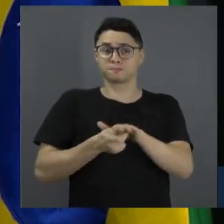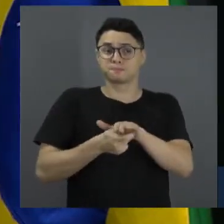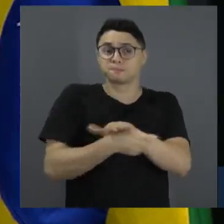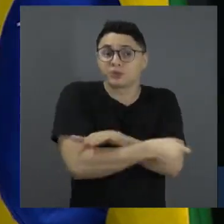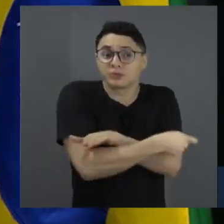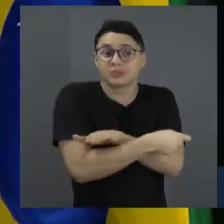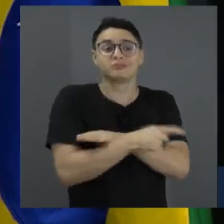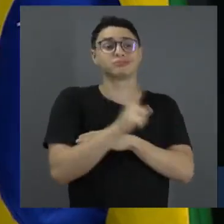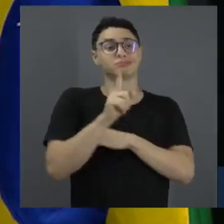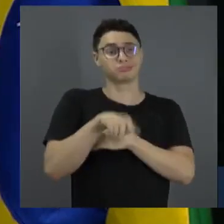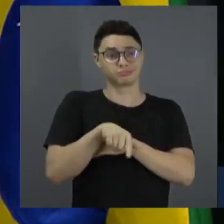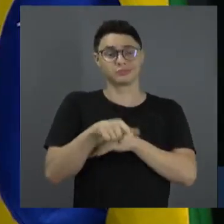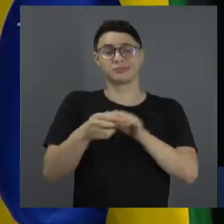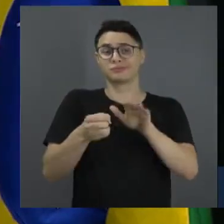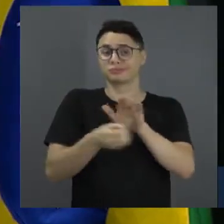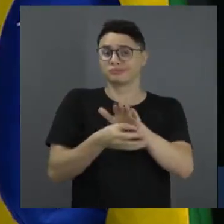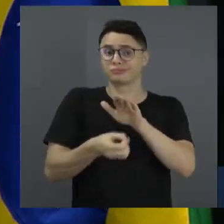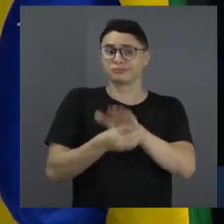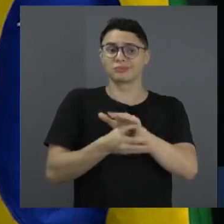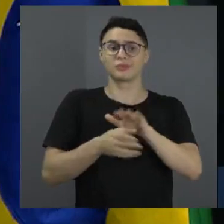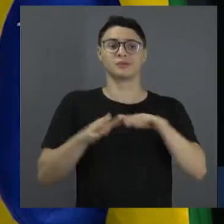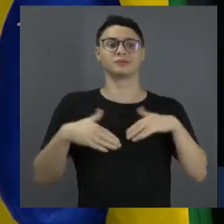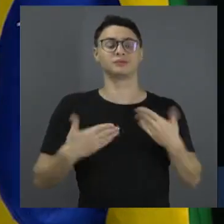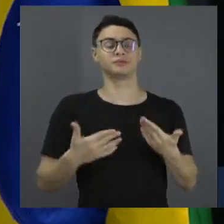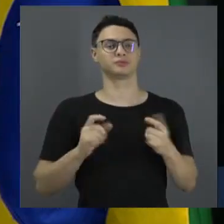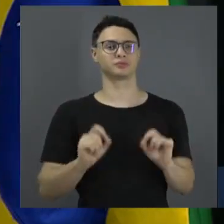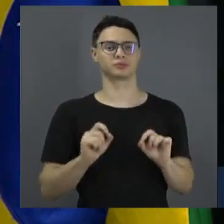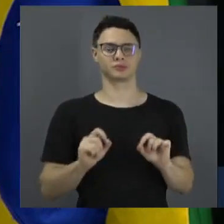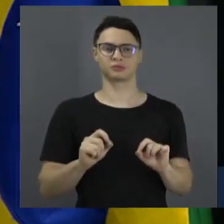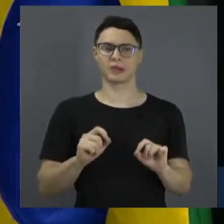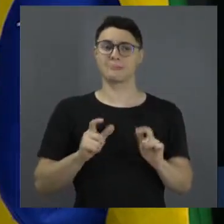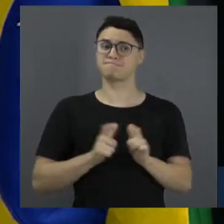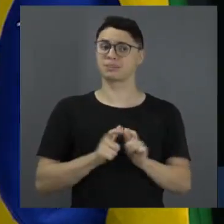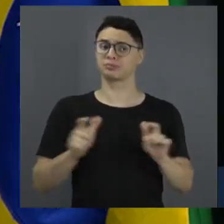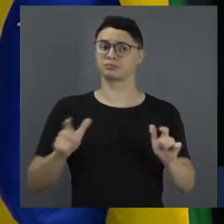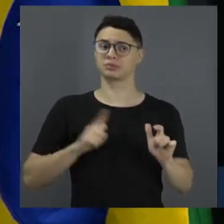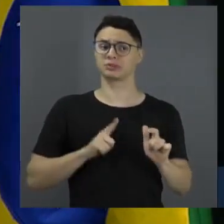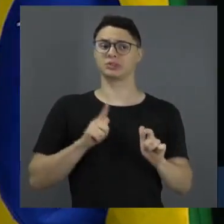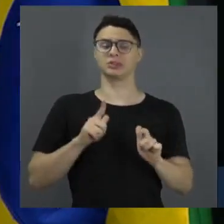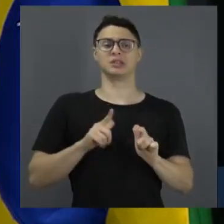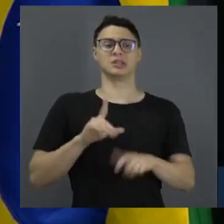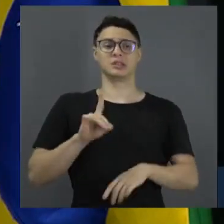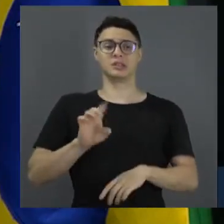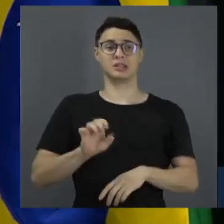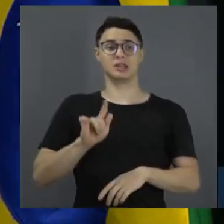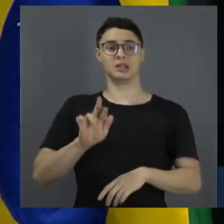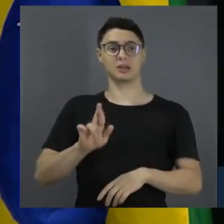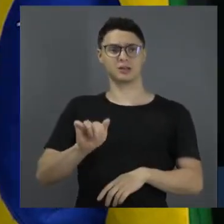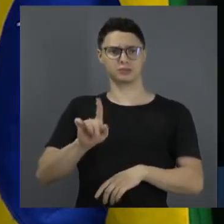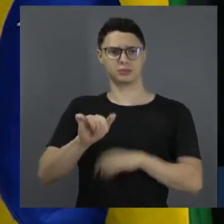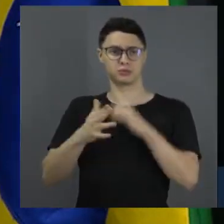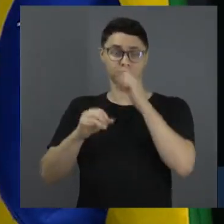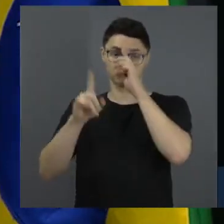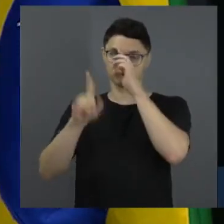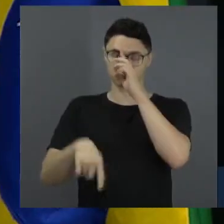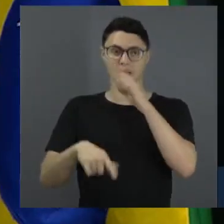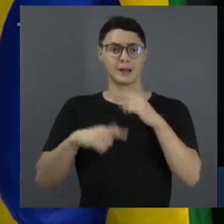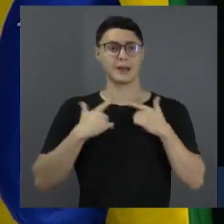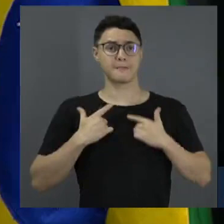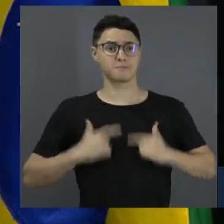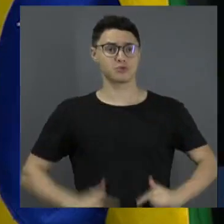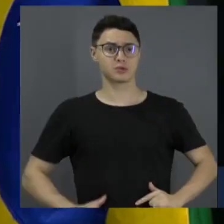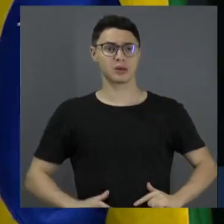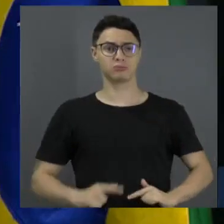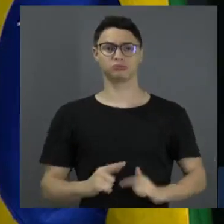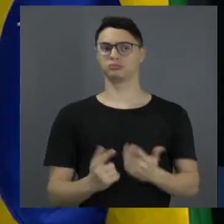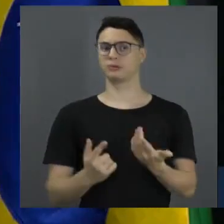de índio, bilhões de reais, ou seja, a maior das degradações morais, que é a impunidade total